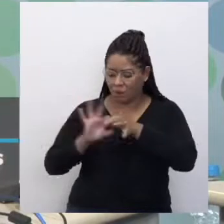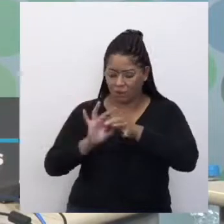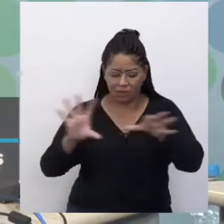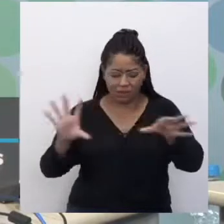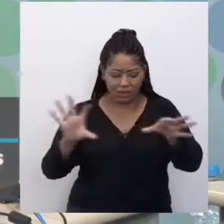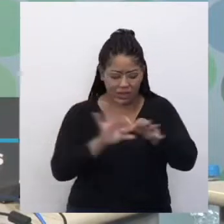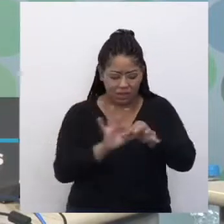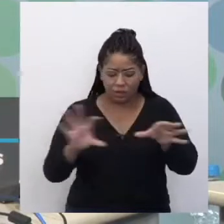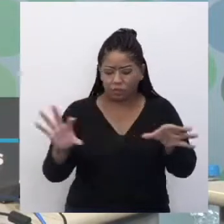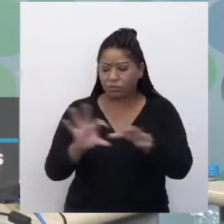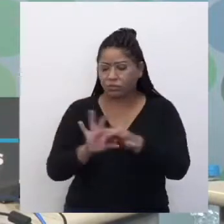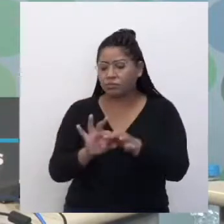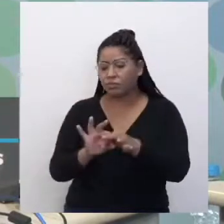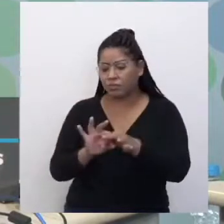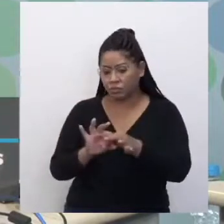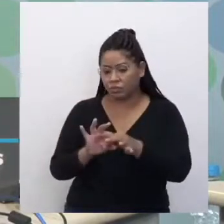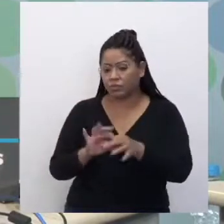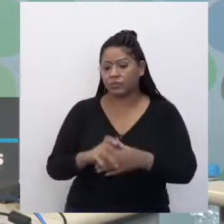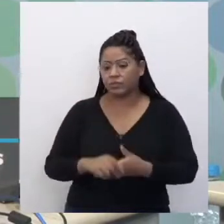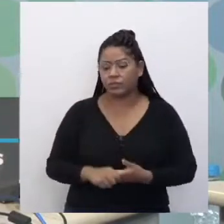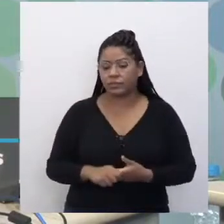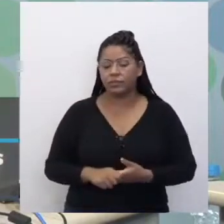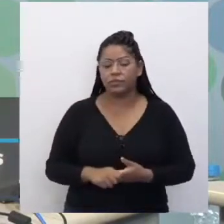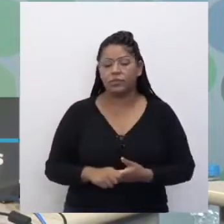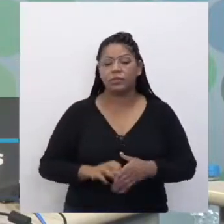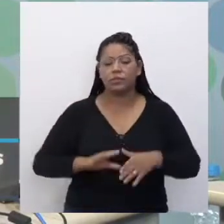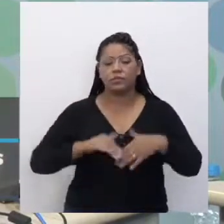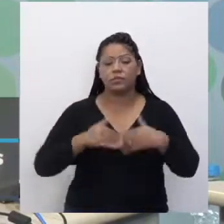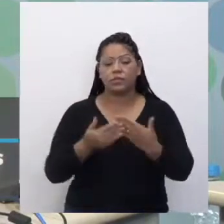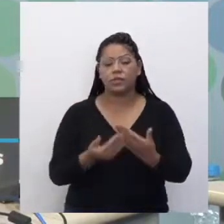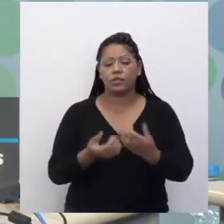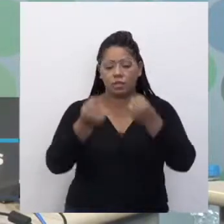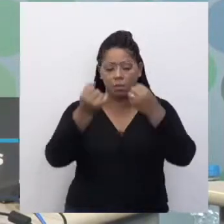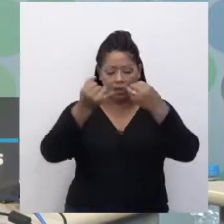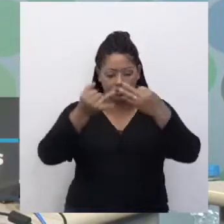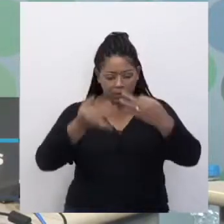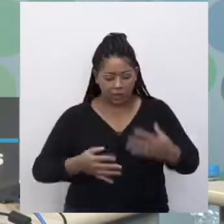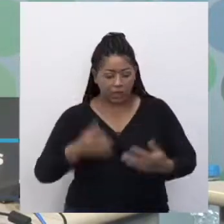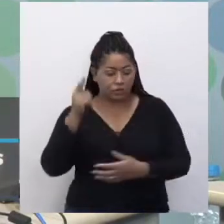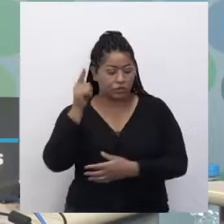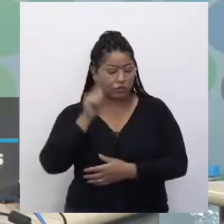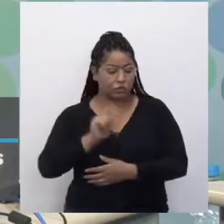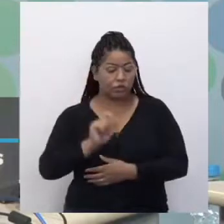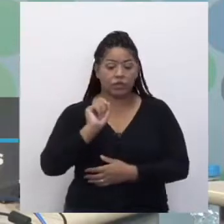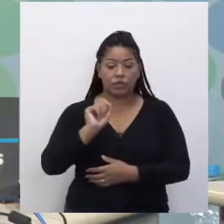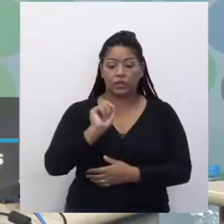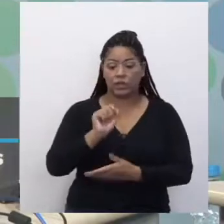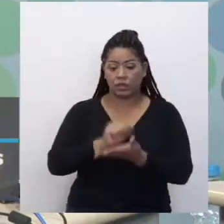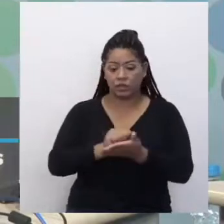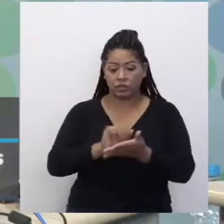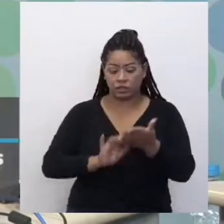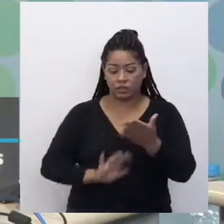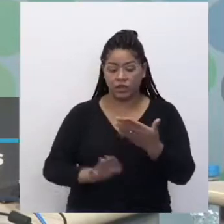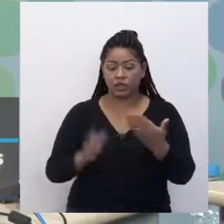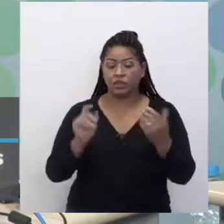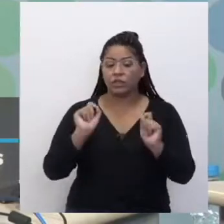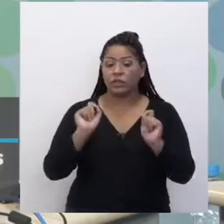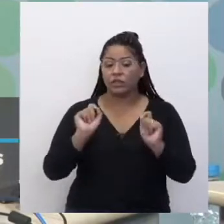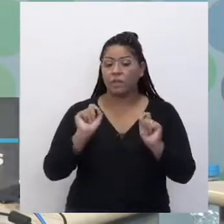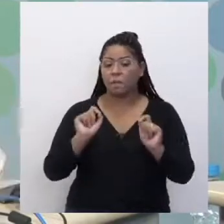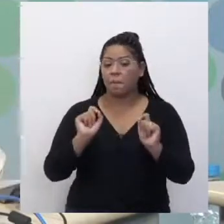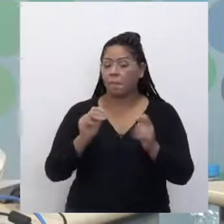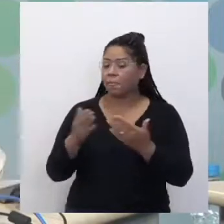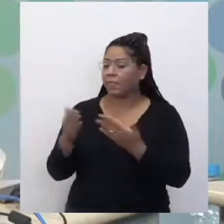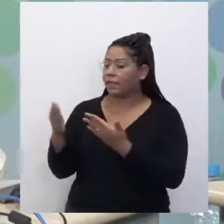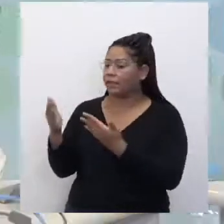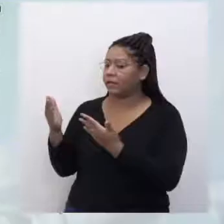das atividades mercantis, tá? Então, só como devolutiva até do exercício que a gente acabou de fazer, vai aparecer aí na